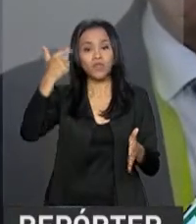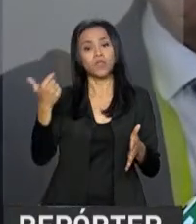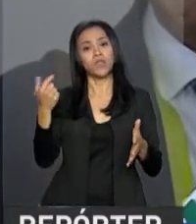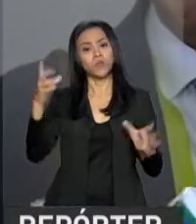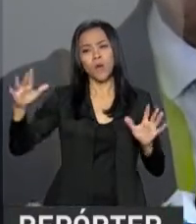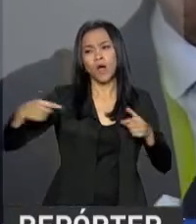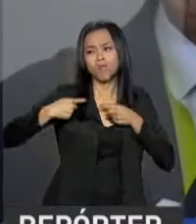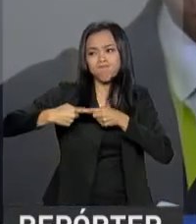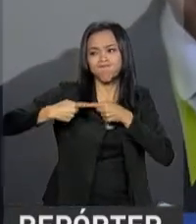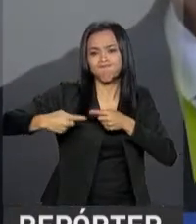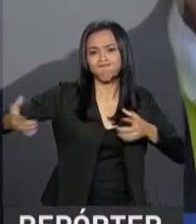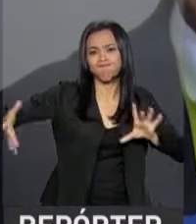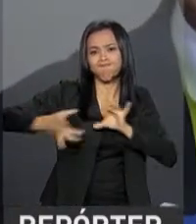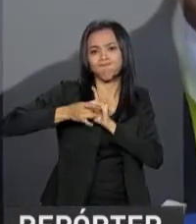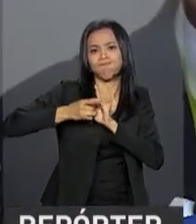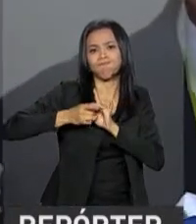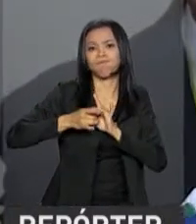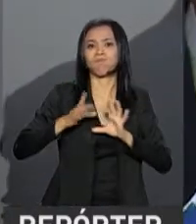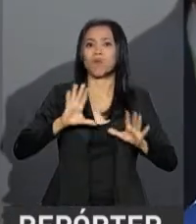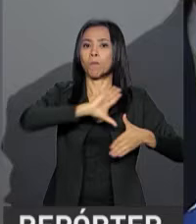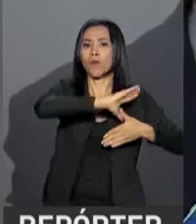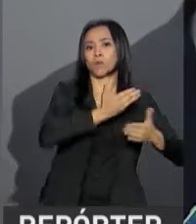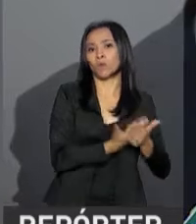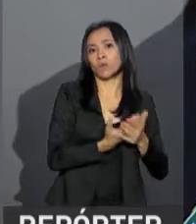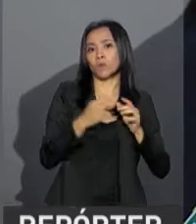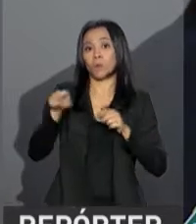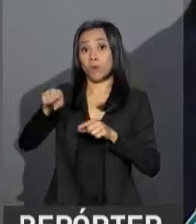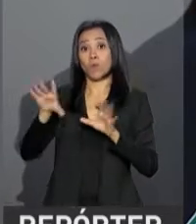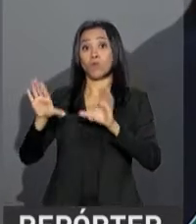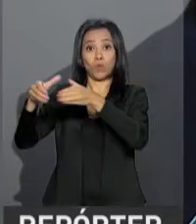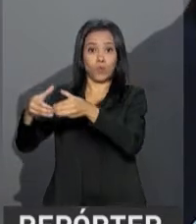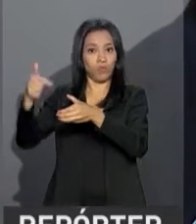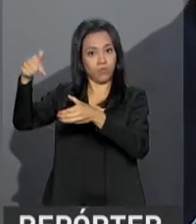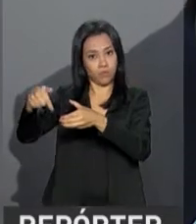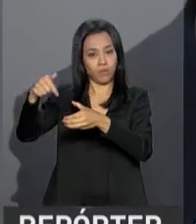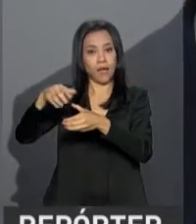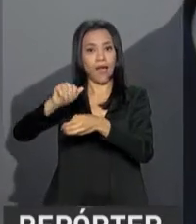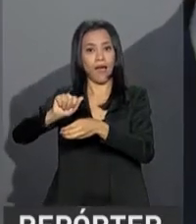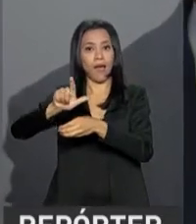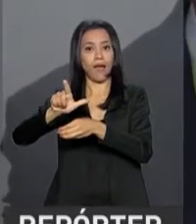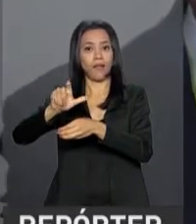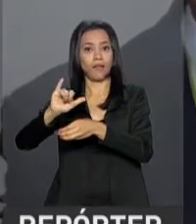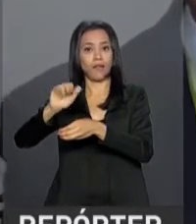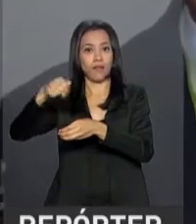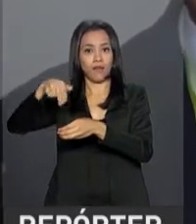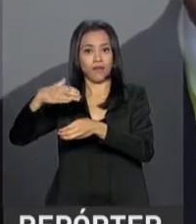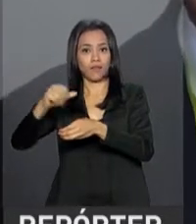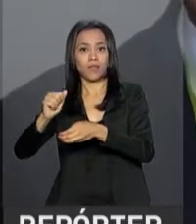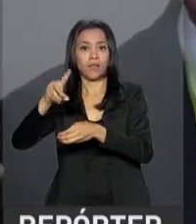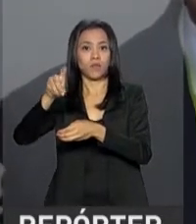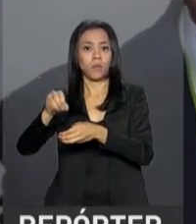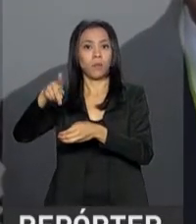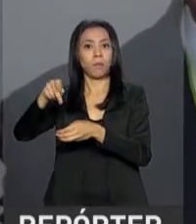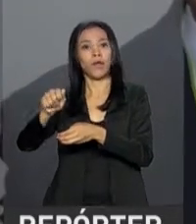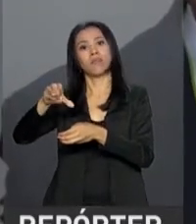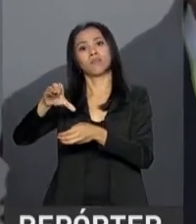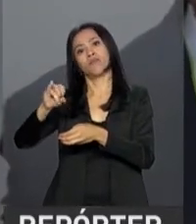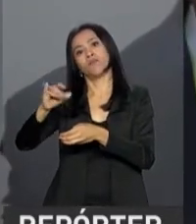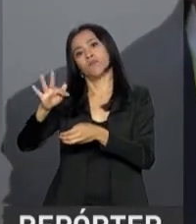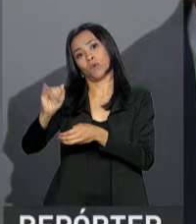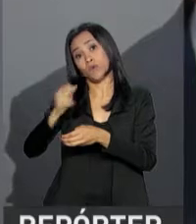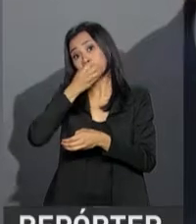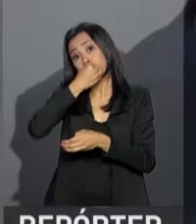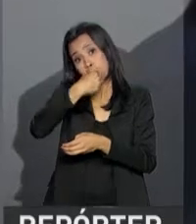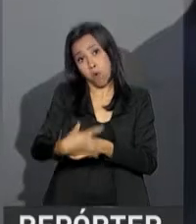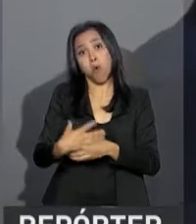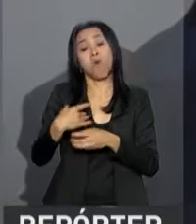é do mercosul com a aliança para o pacífico é as gestões não percebo que a partir de hoje este é um bom